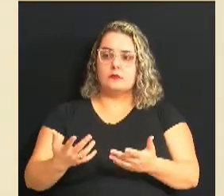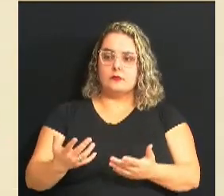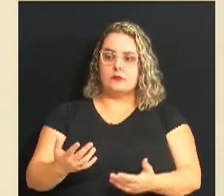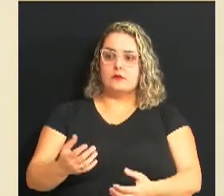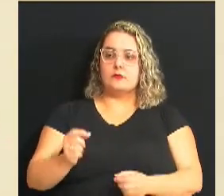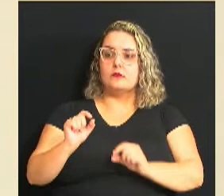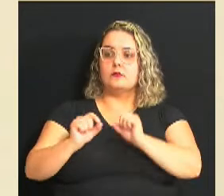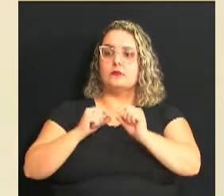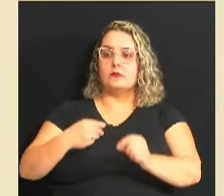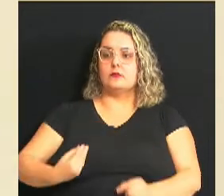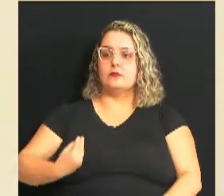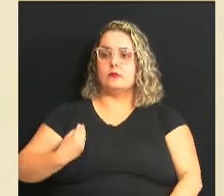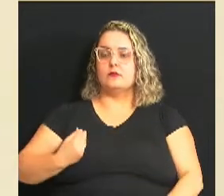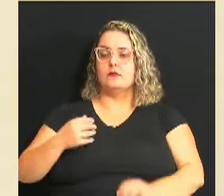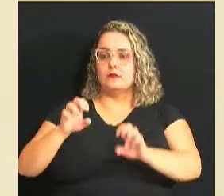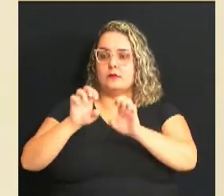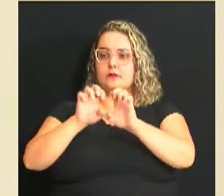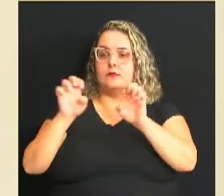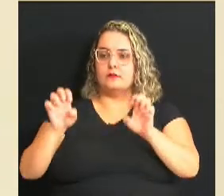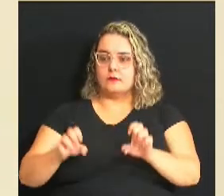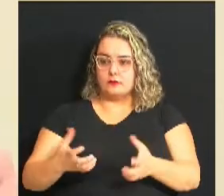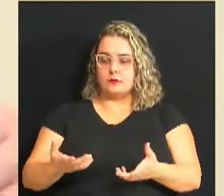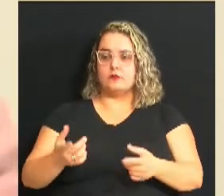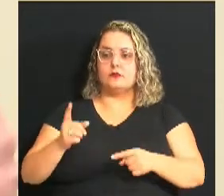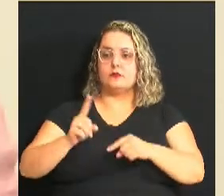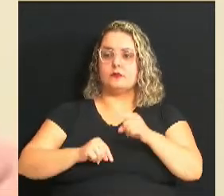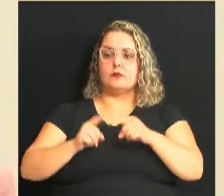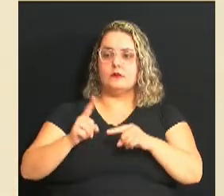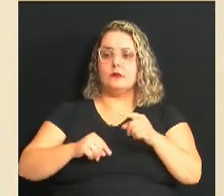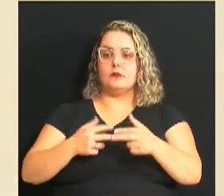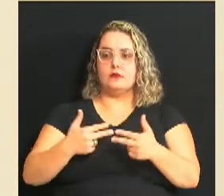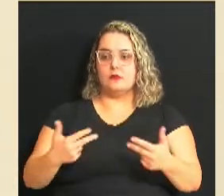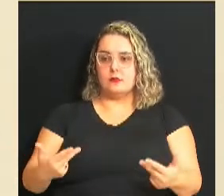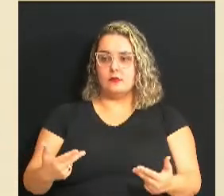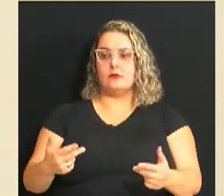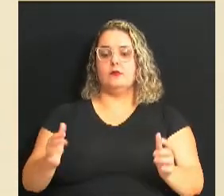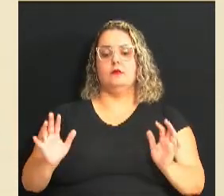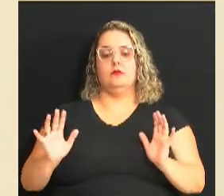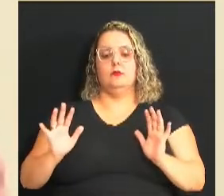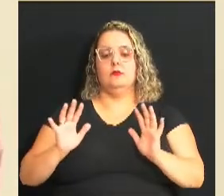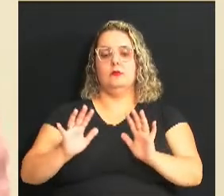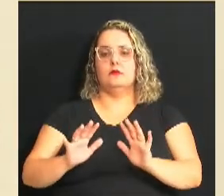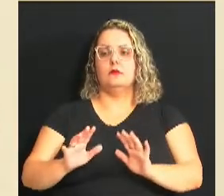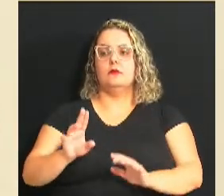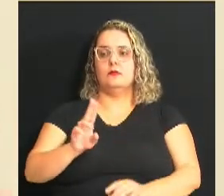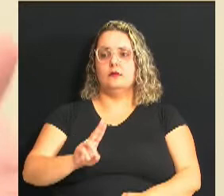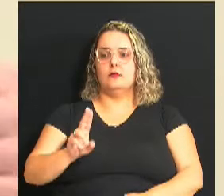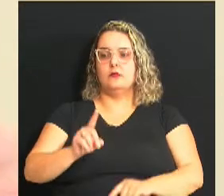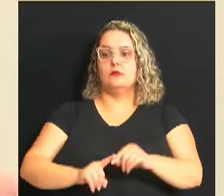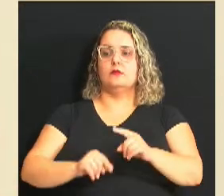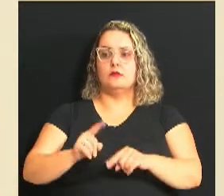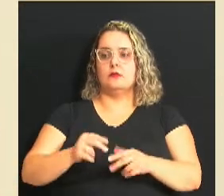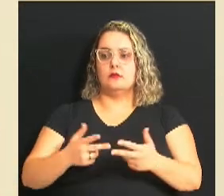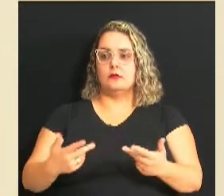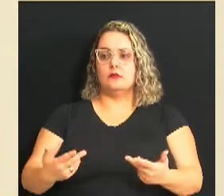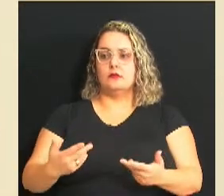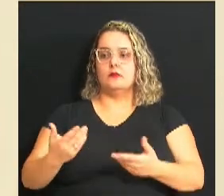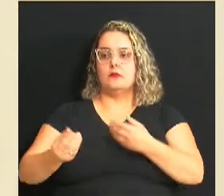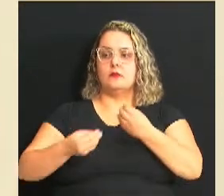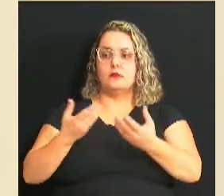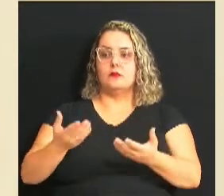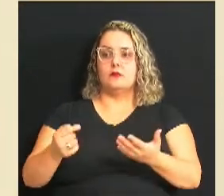da estrutura desses equipamentos, da ocupação desses equipamentos, como que ela se dá,